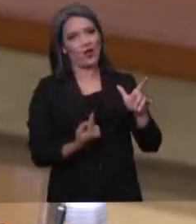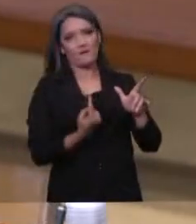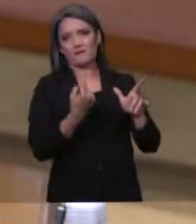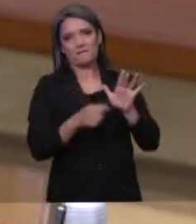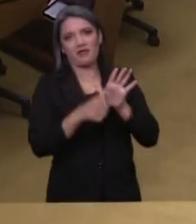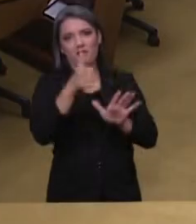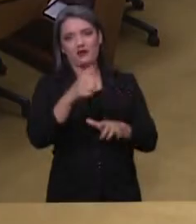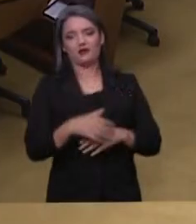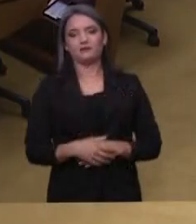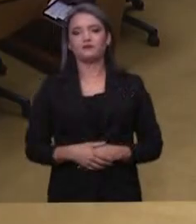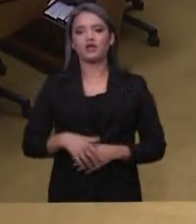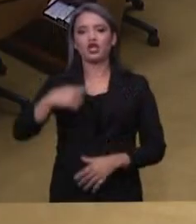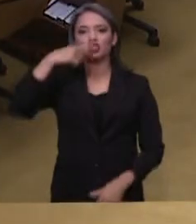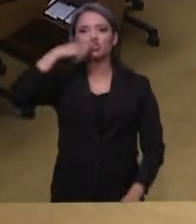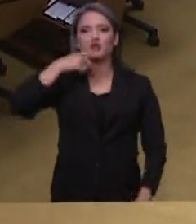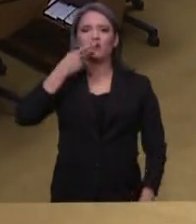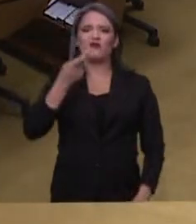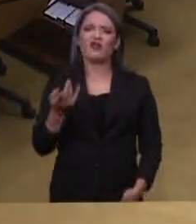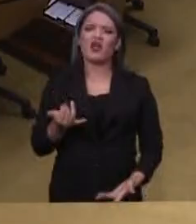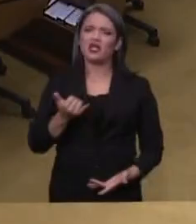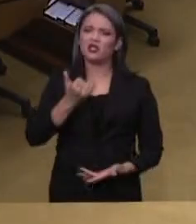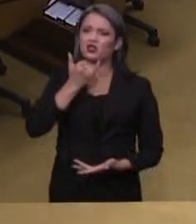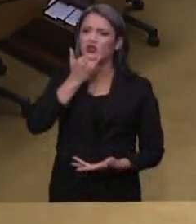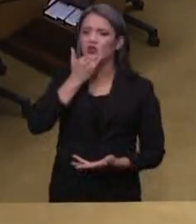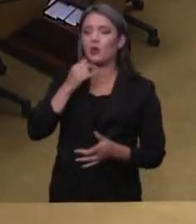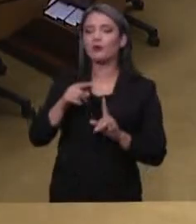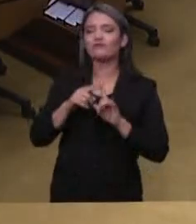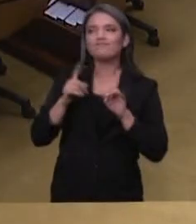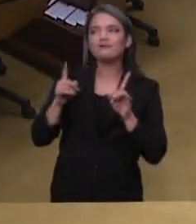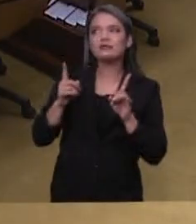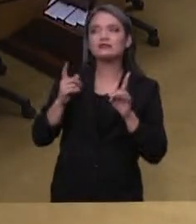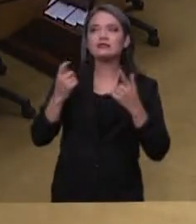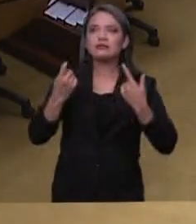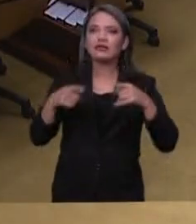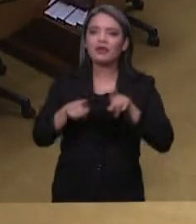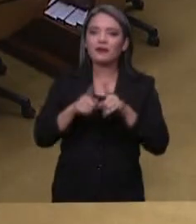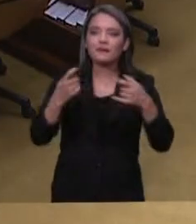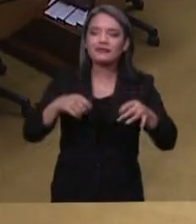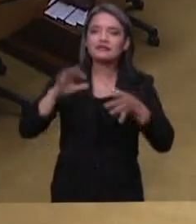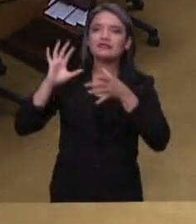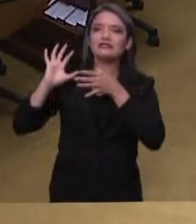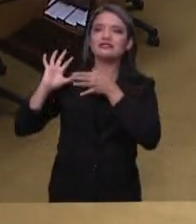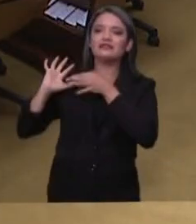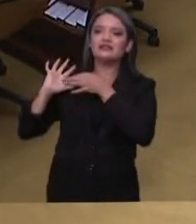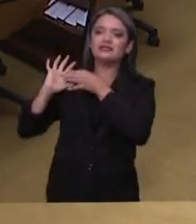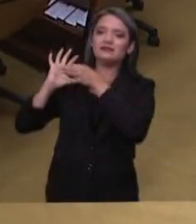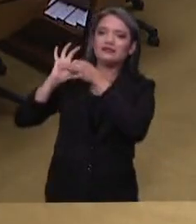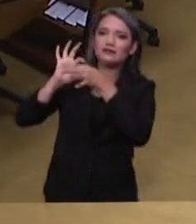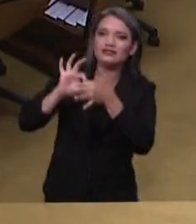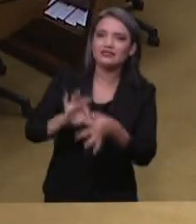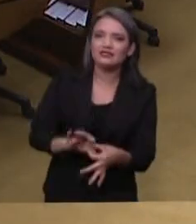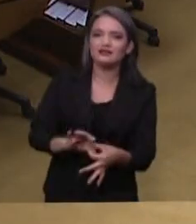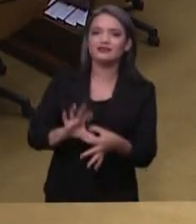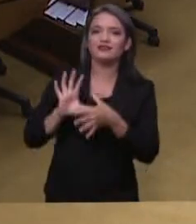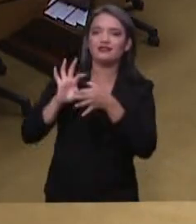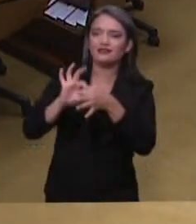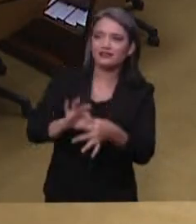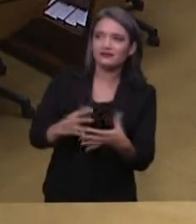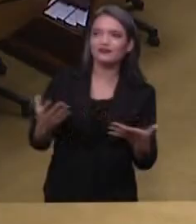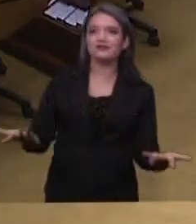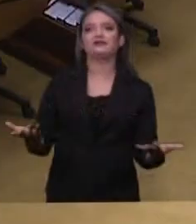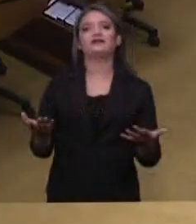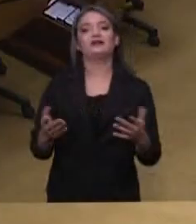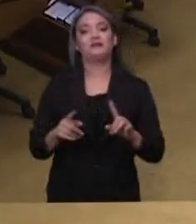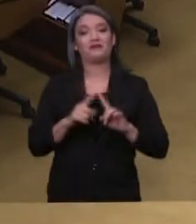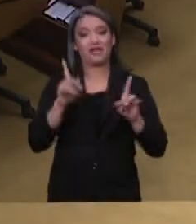Desculpe-me, Jânio, eu acho que a gente tem que fazer um pouco também de uma contextualização. Eu intervenho, excelentíssimo senhor ministro muitos Gilmar anos